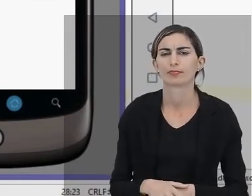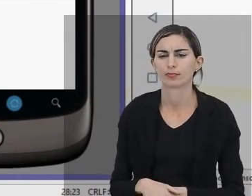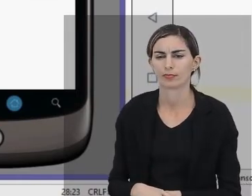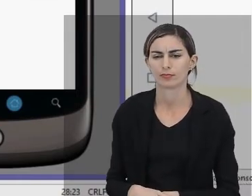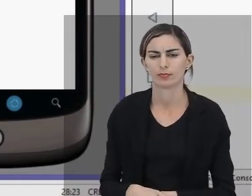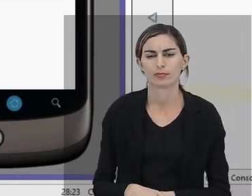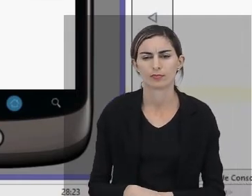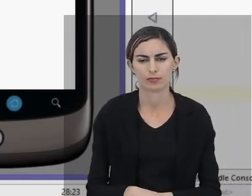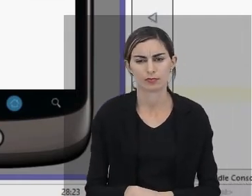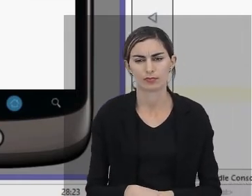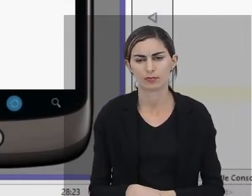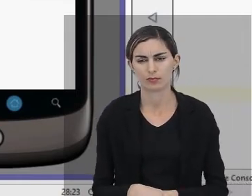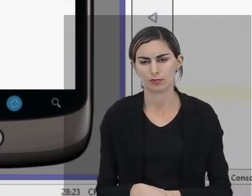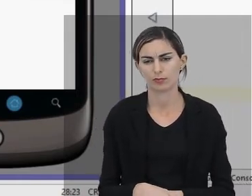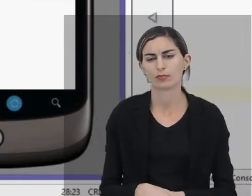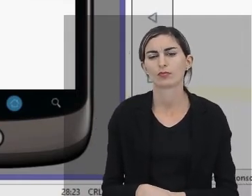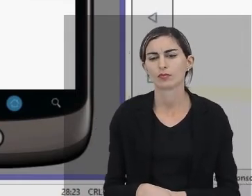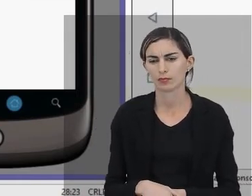Tá?